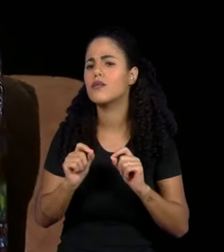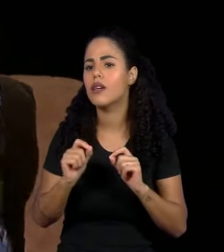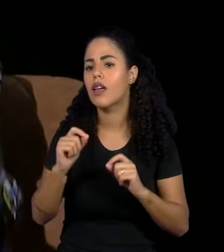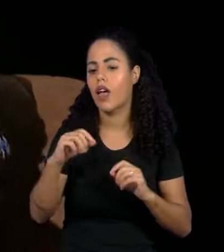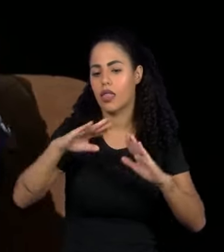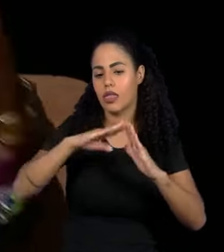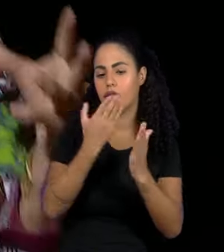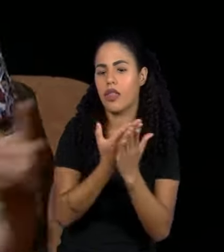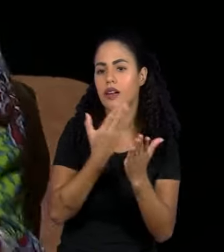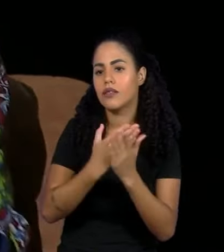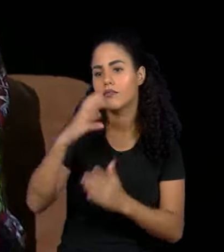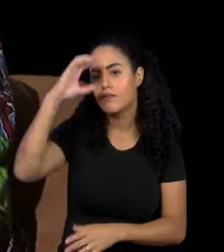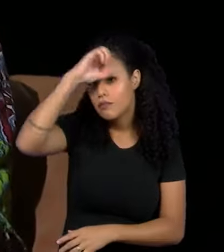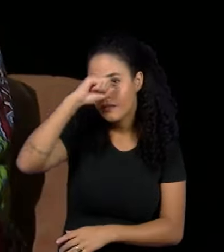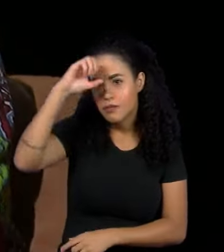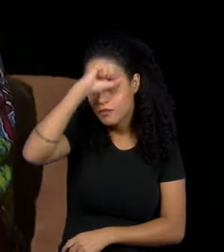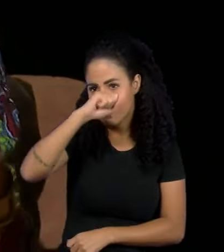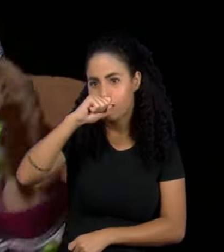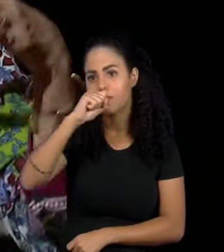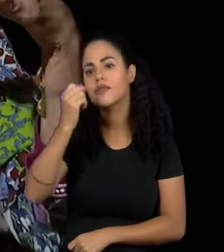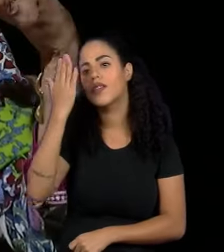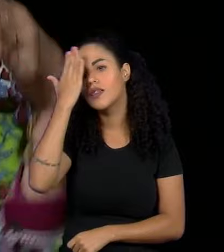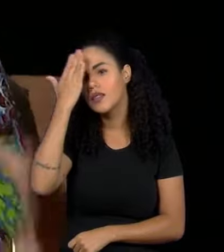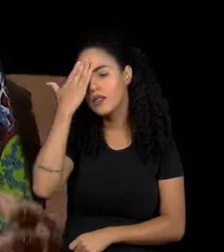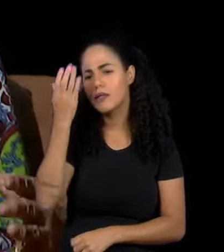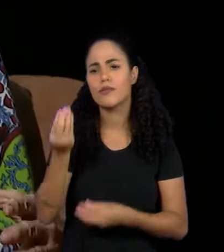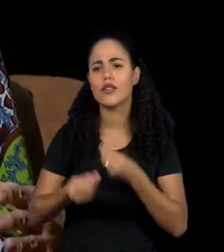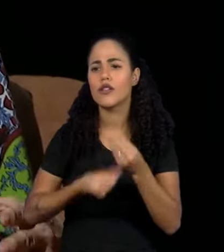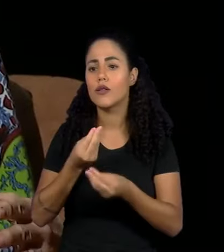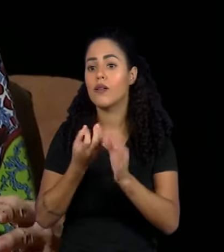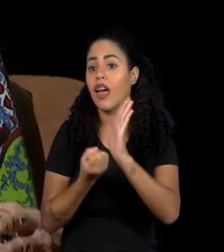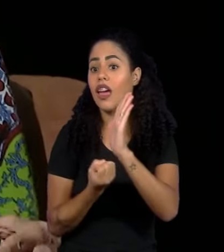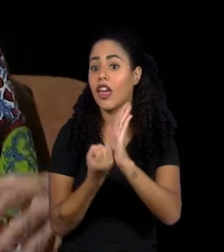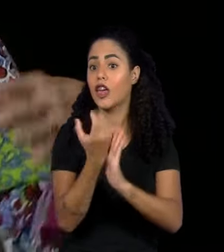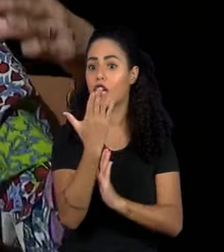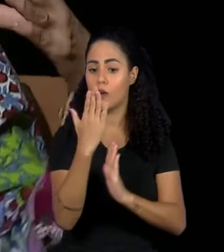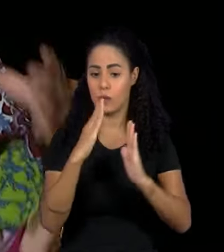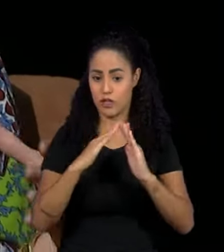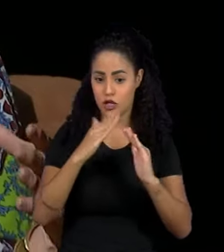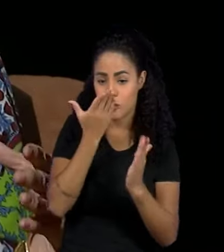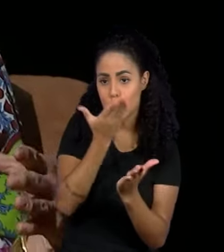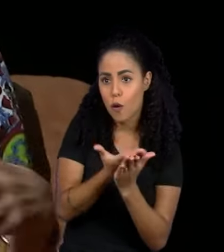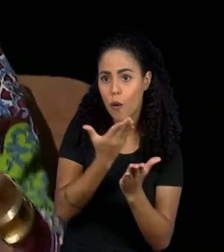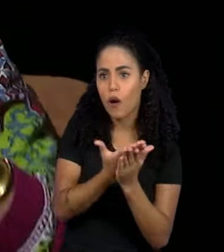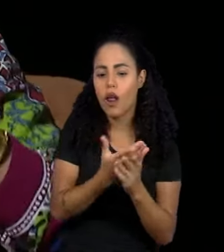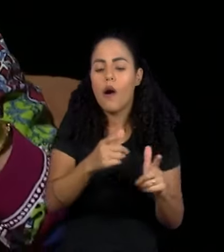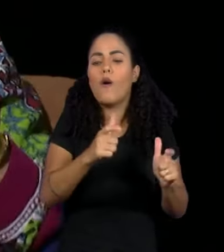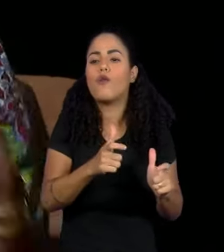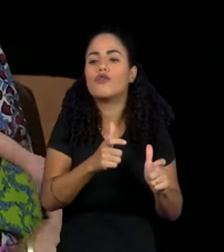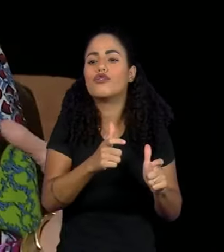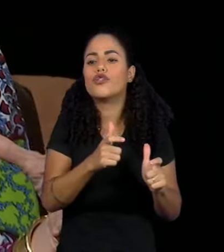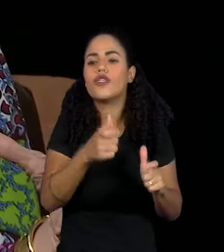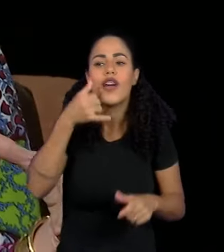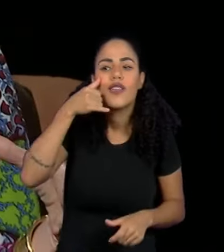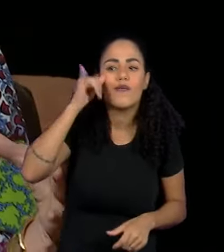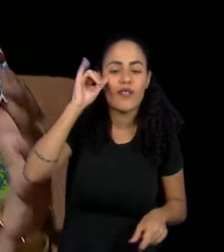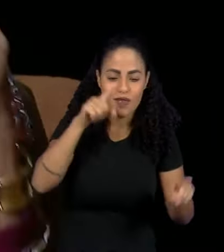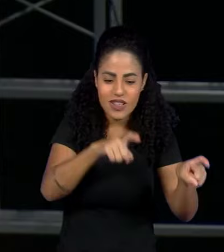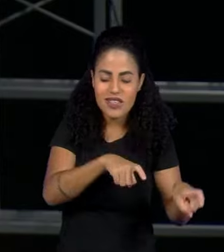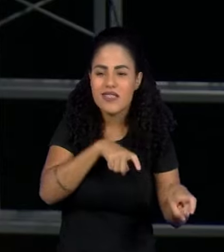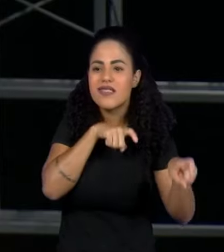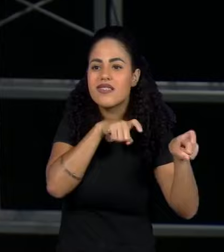numa escola, interrompesse o currículo deles e tal. Então, eles criaram essa escola numa fazenda, era uma fazenda